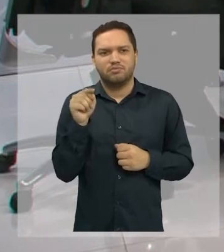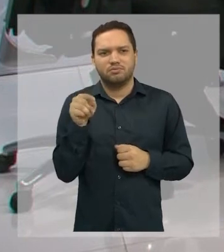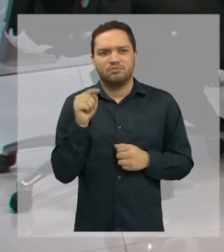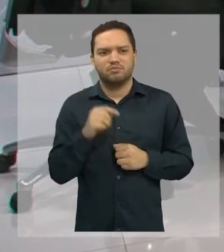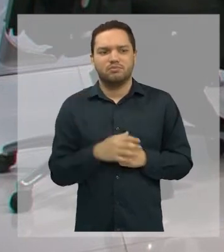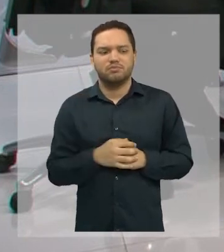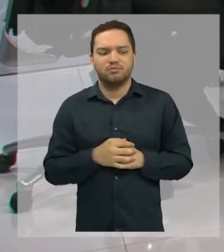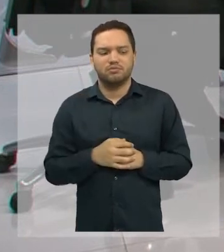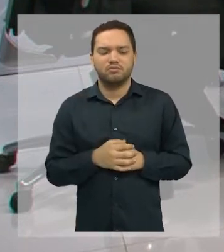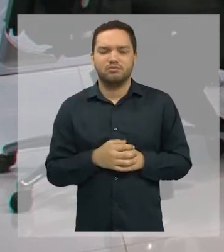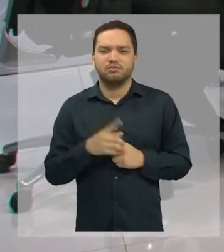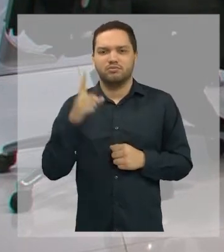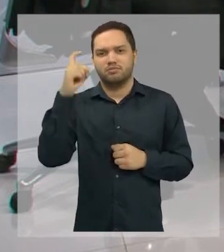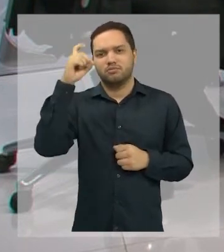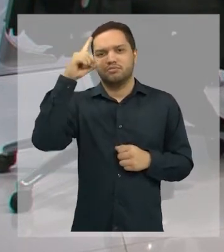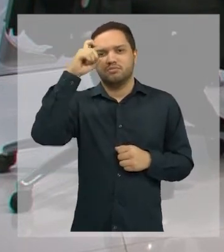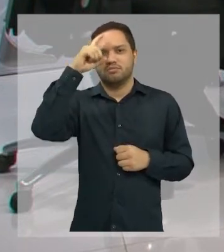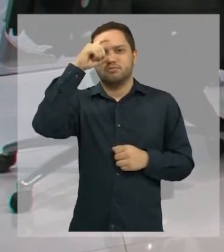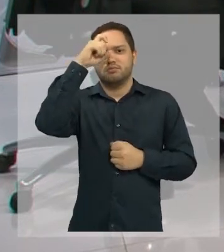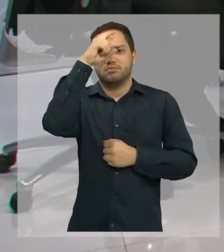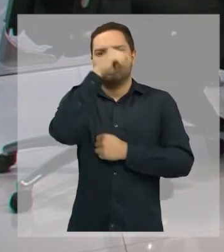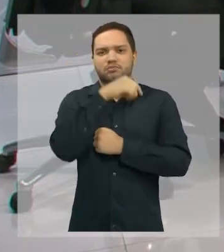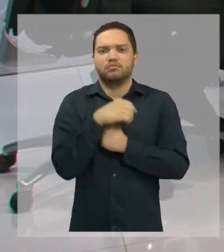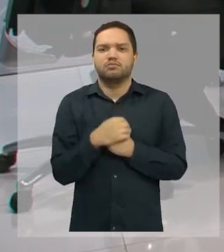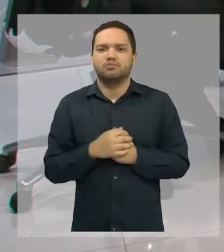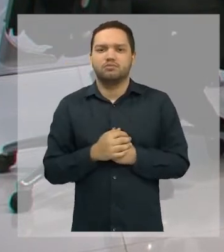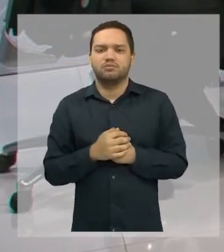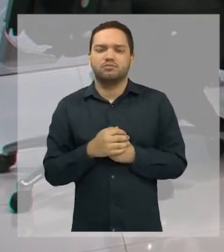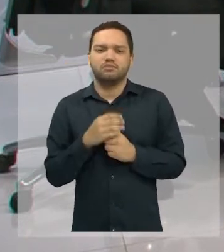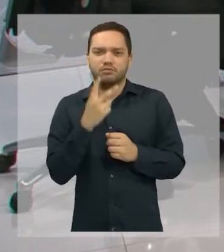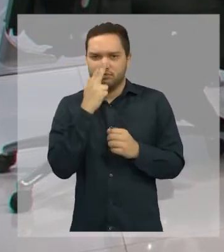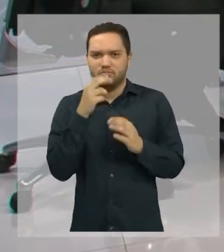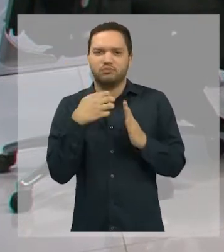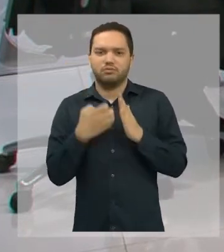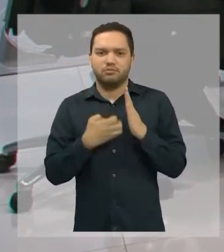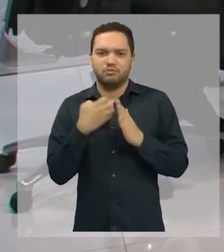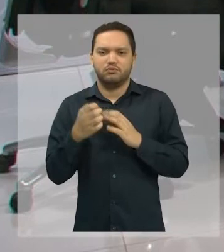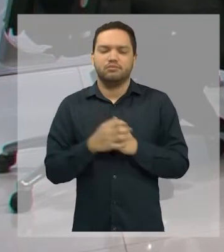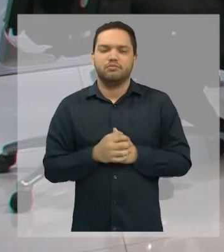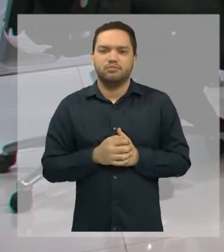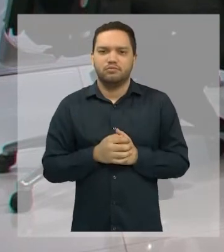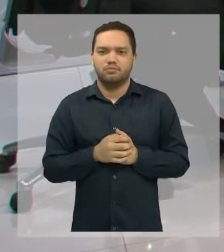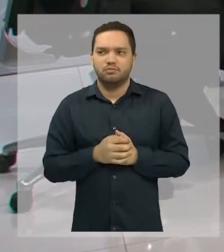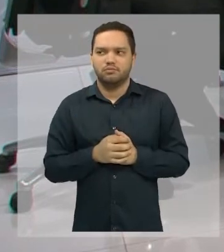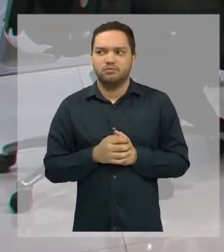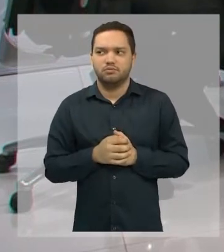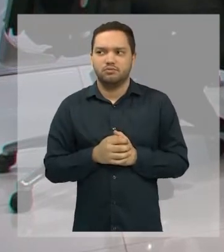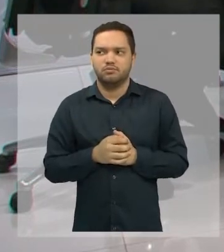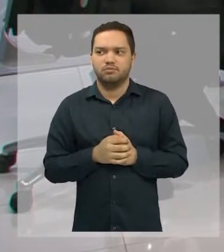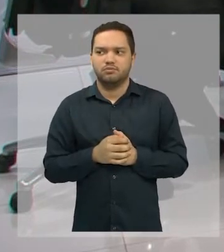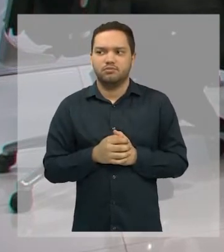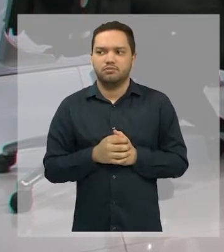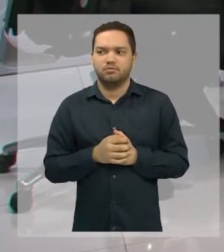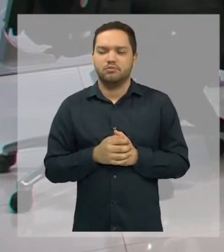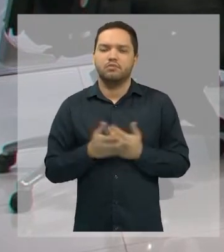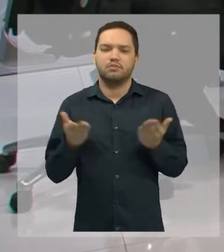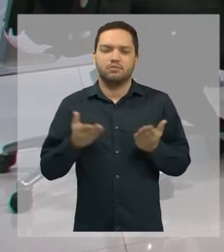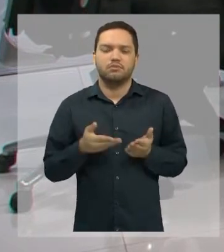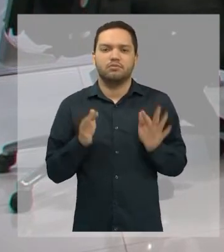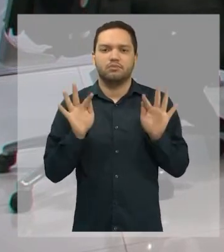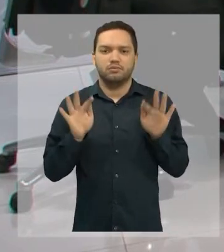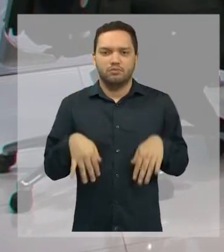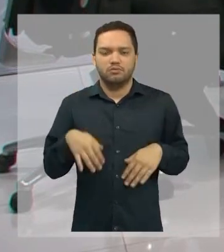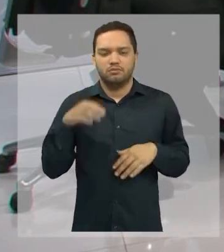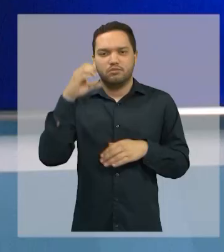um contrapeso a um certo corporativismo. Ok. Com essas colocações, nós finalizamos mais